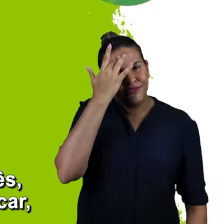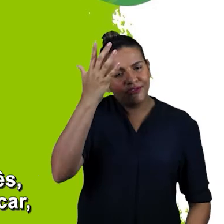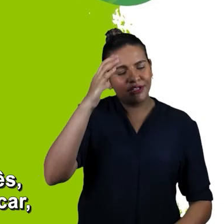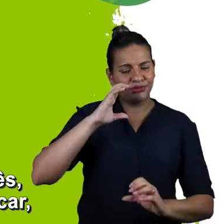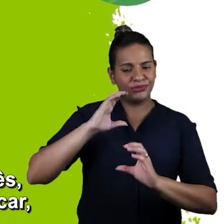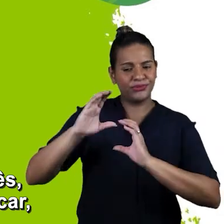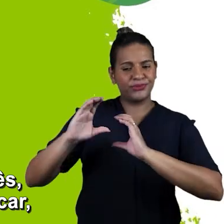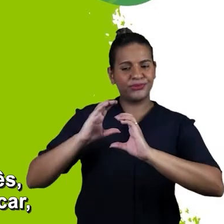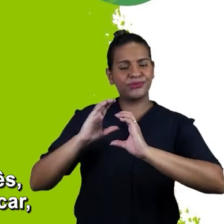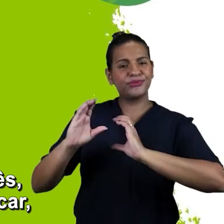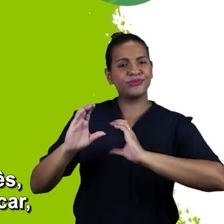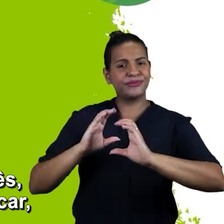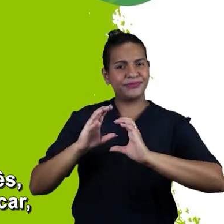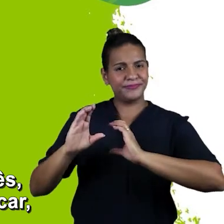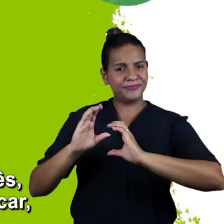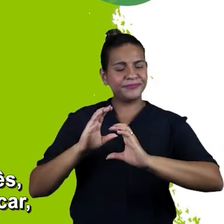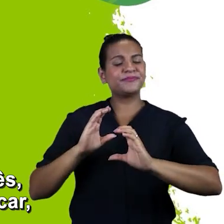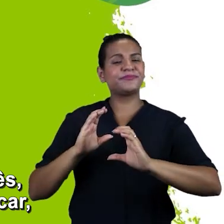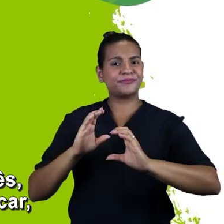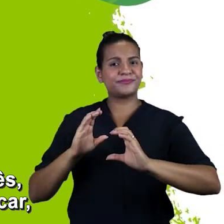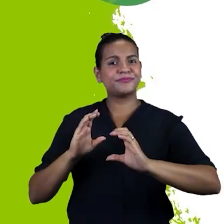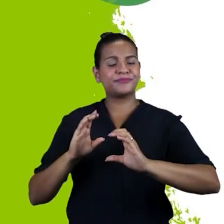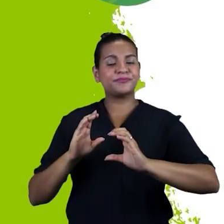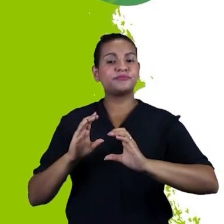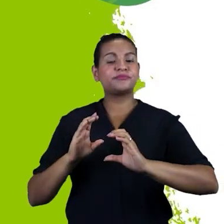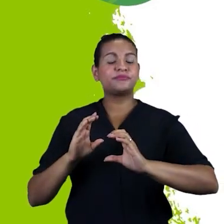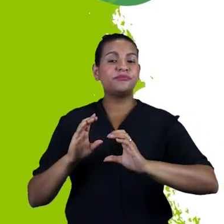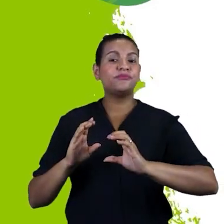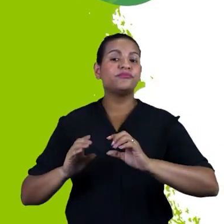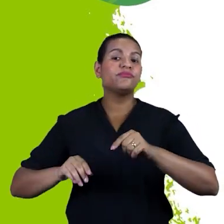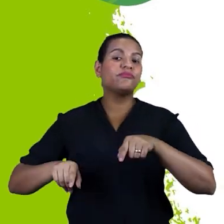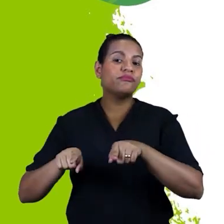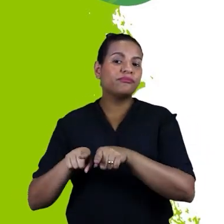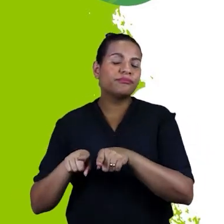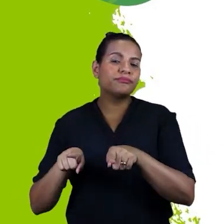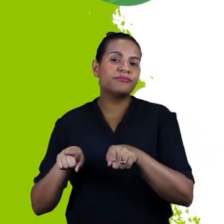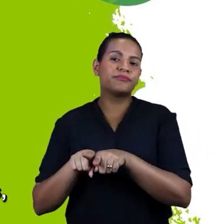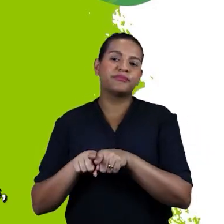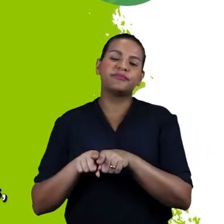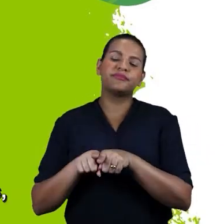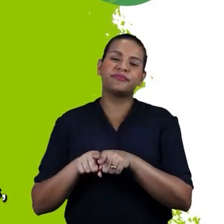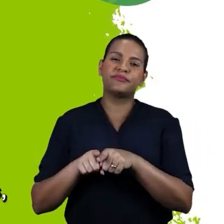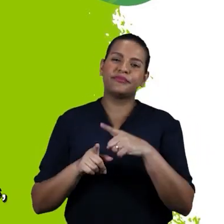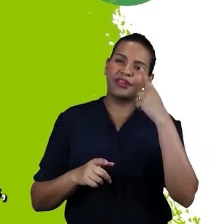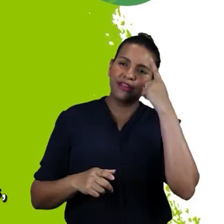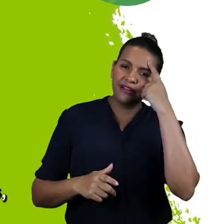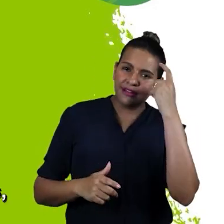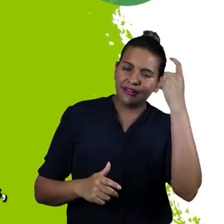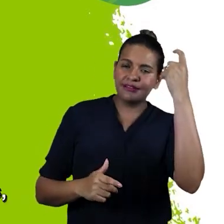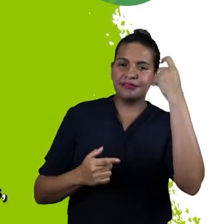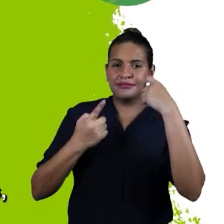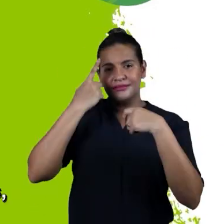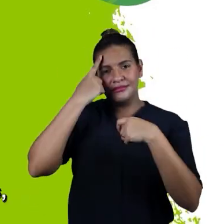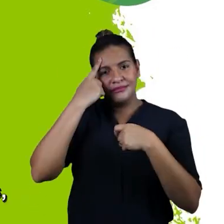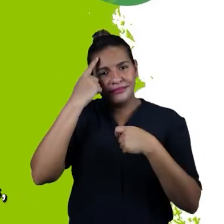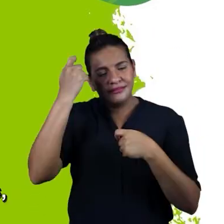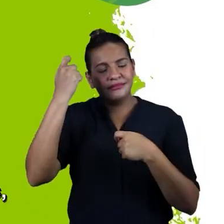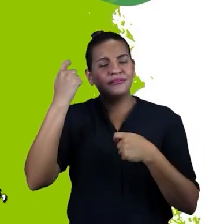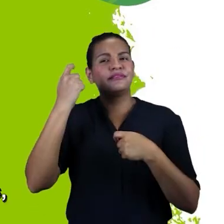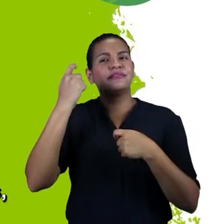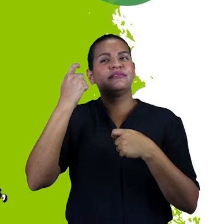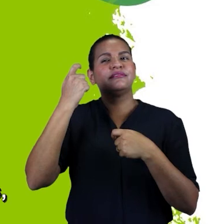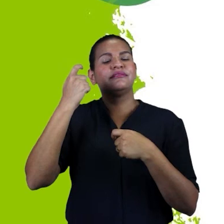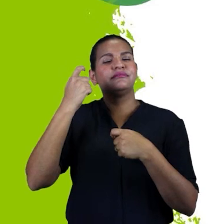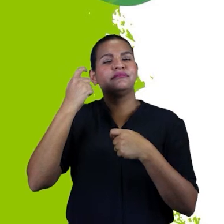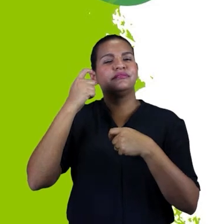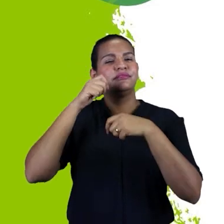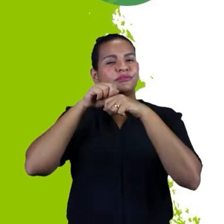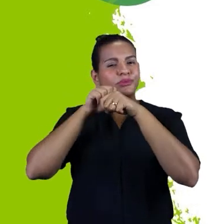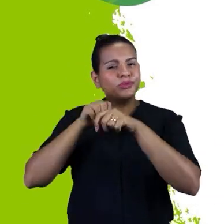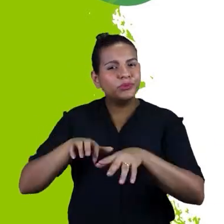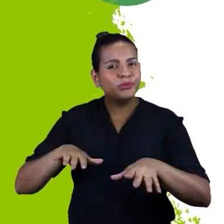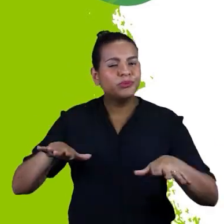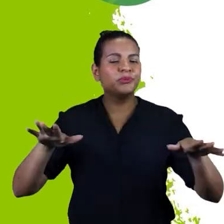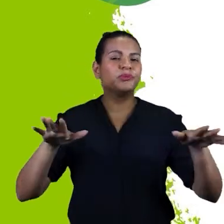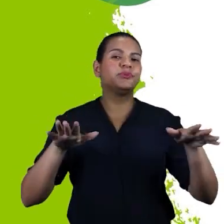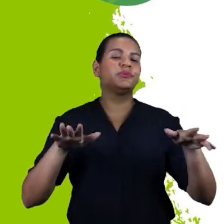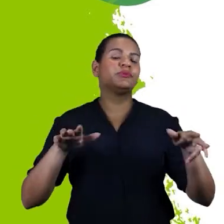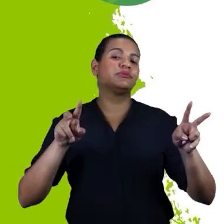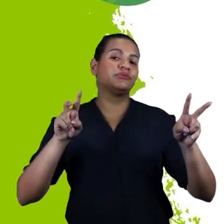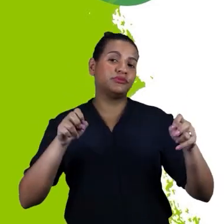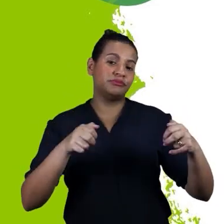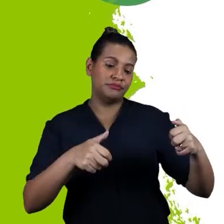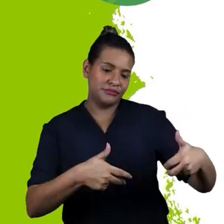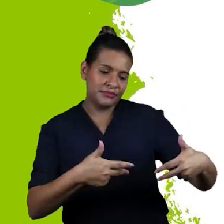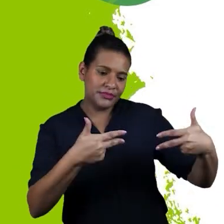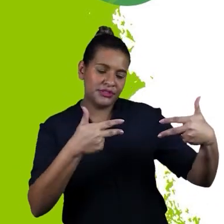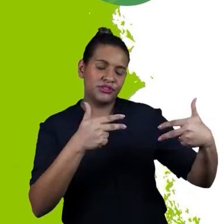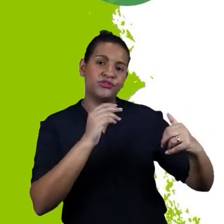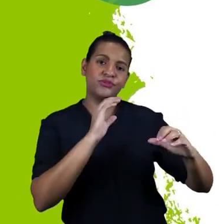vocês têm essa facilidade de se comunicar, a facilidade de passar as ideias, né? De